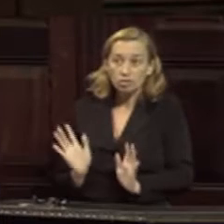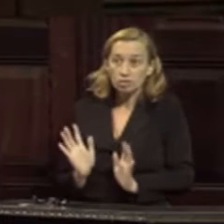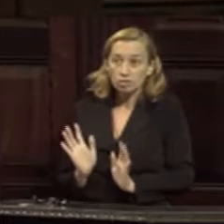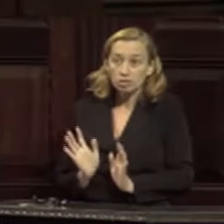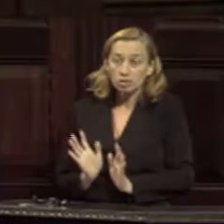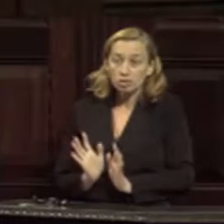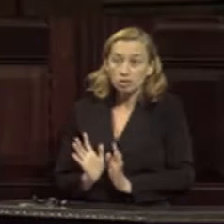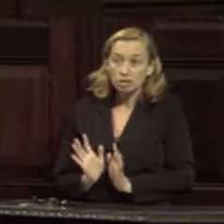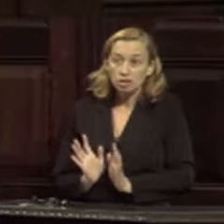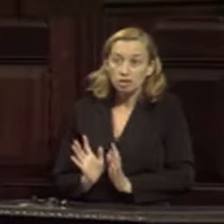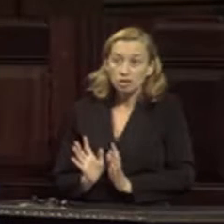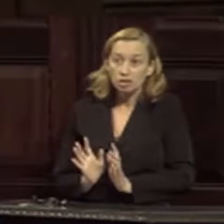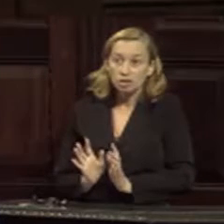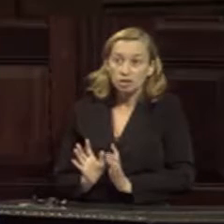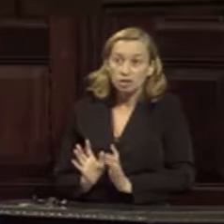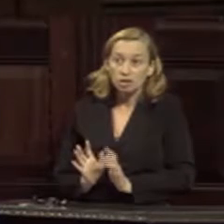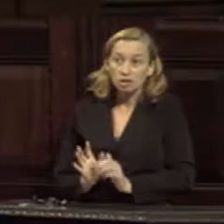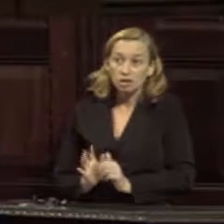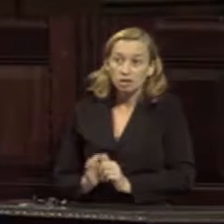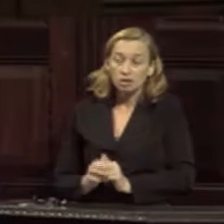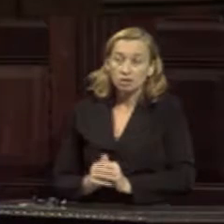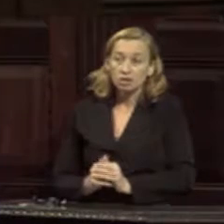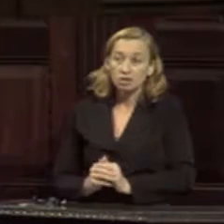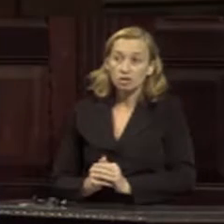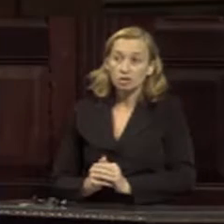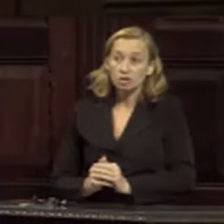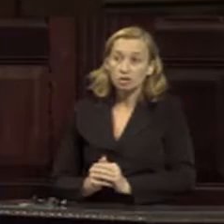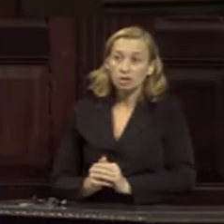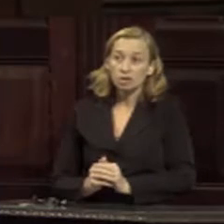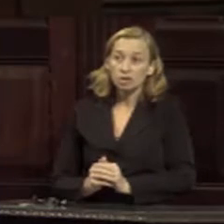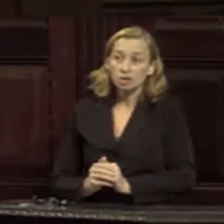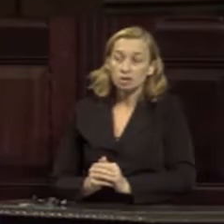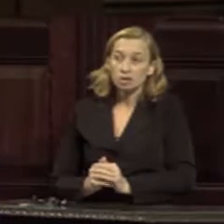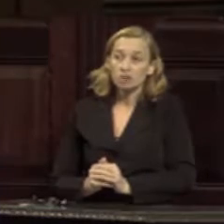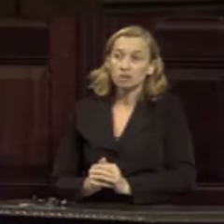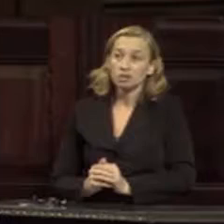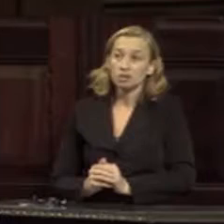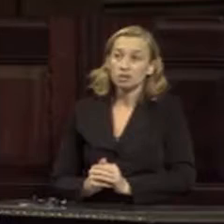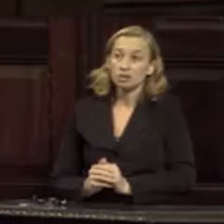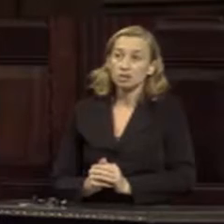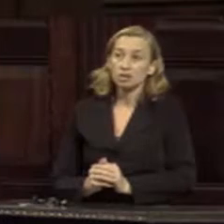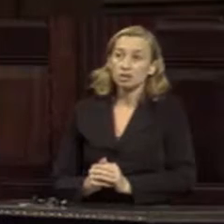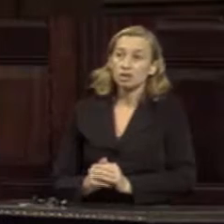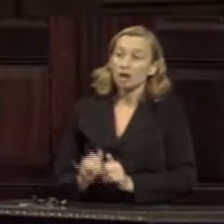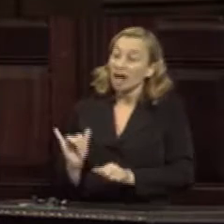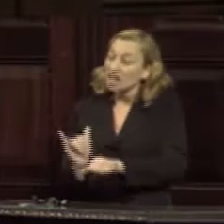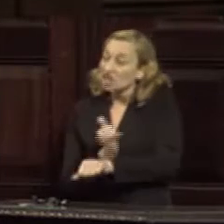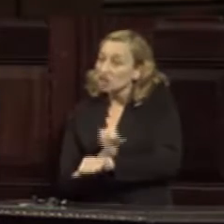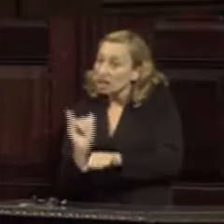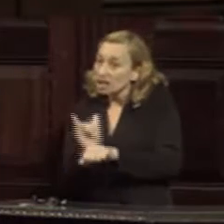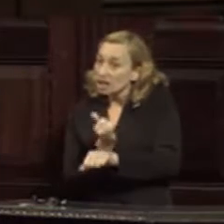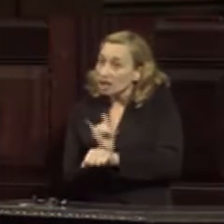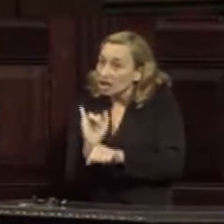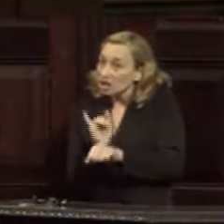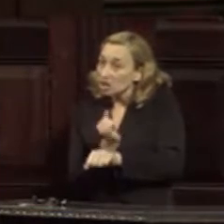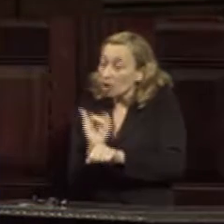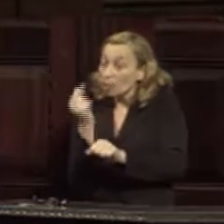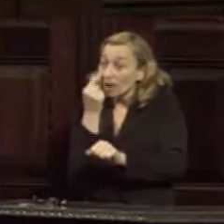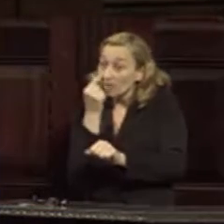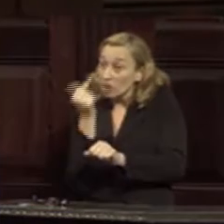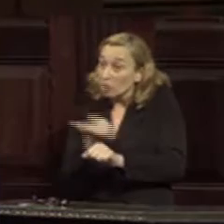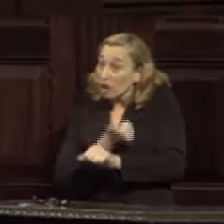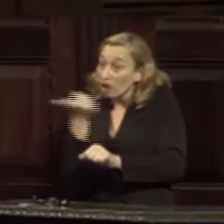cuja definição se dará em torno, logística, em torno dessa estratégia da carga